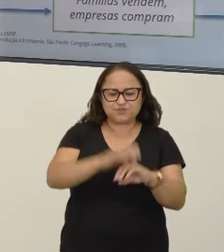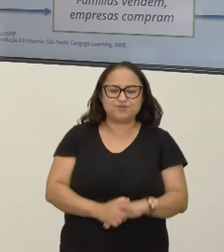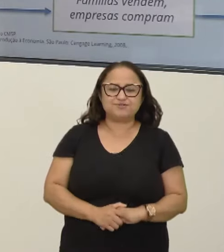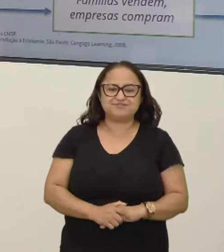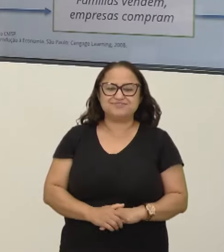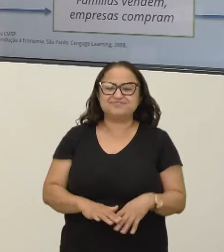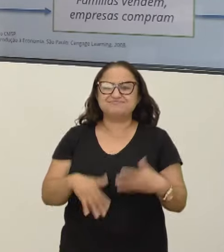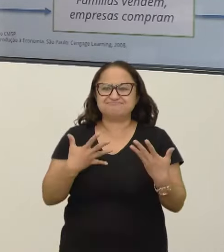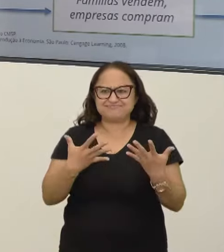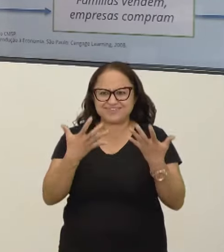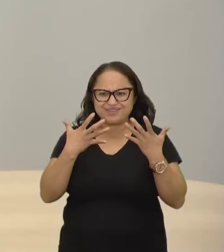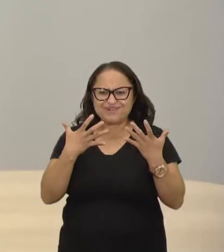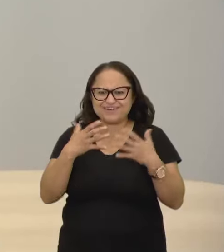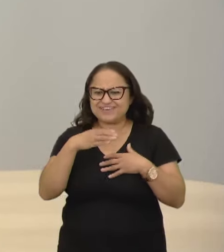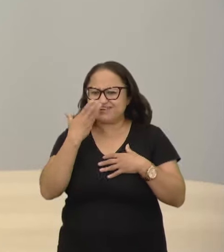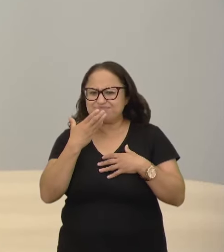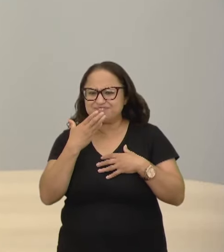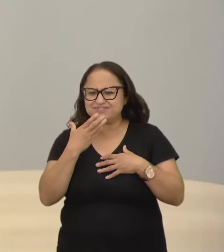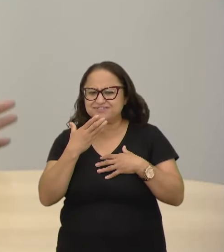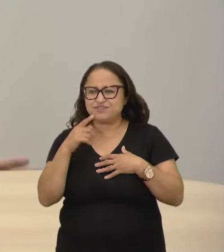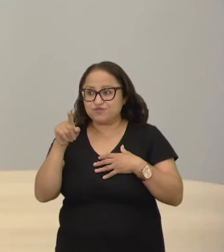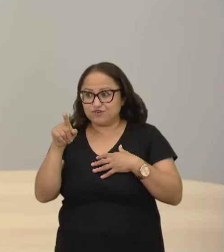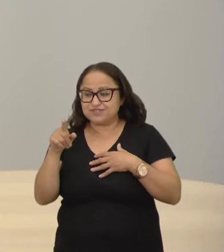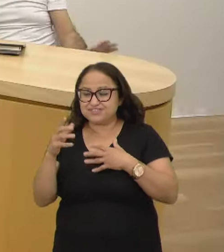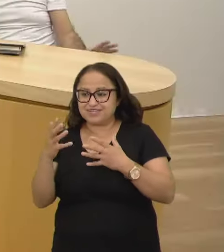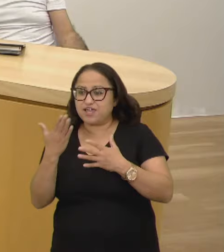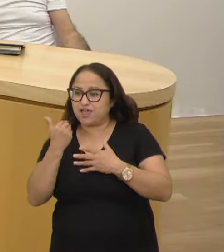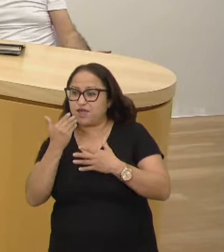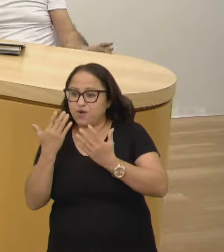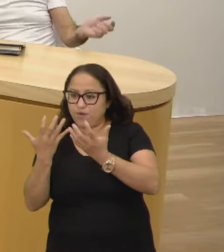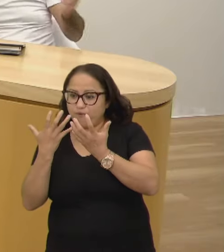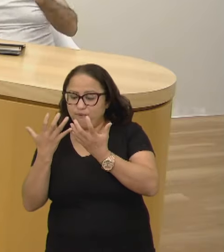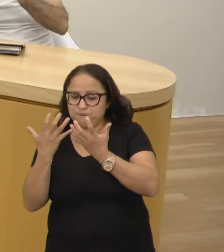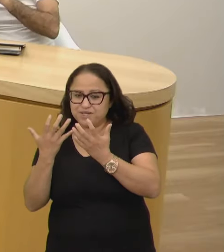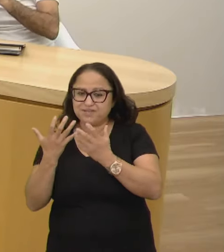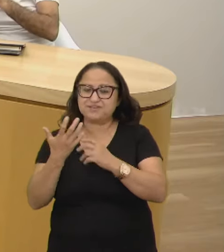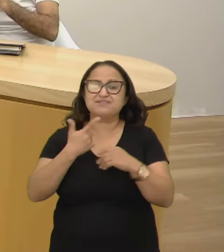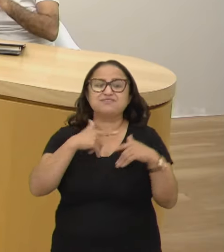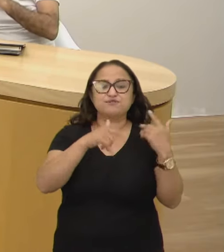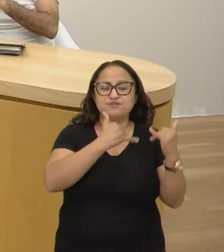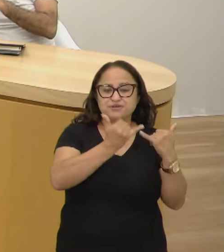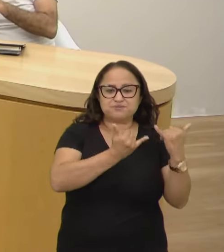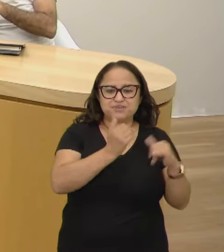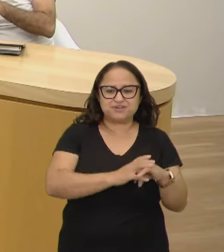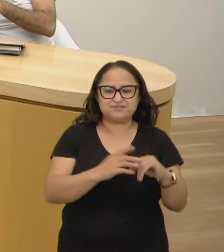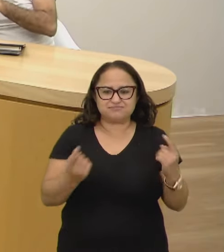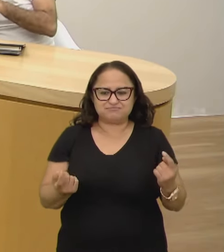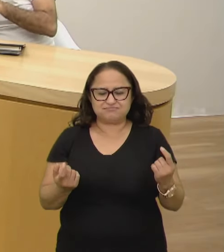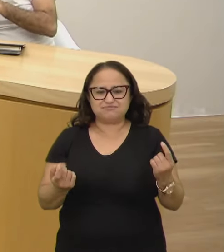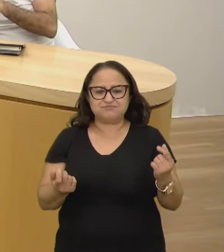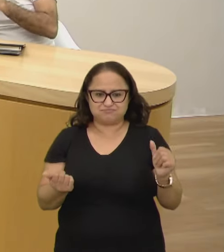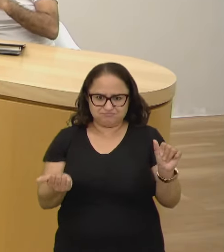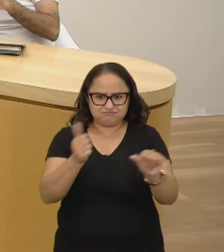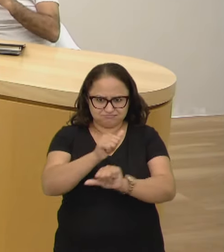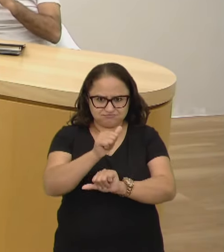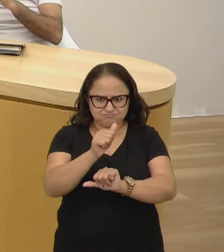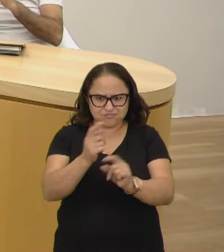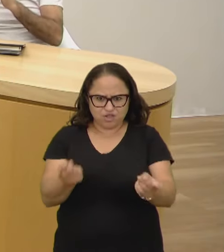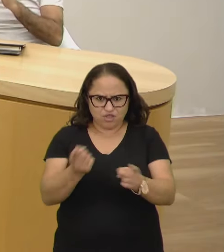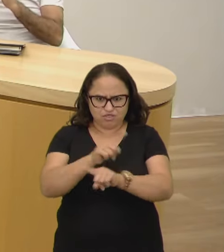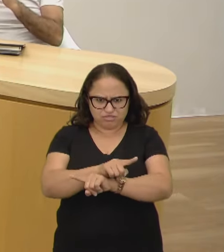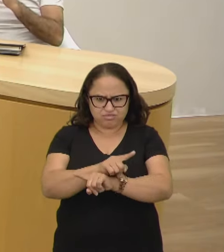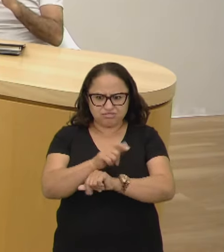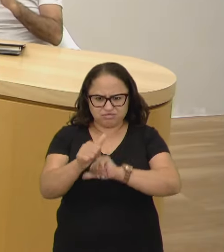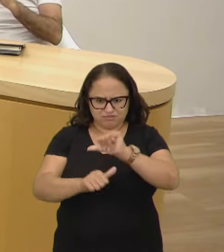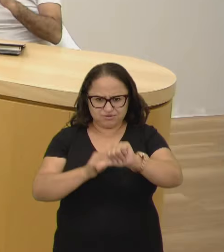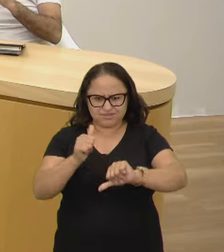criar uma maçã. Você quer comer e eu quero brincar. Isso, vamos, você aceita fazer essa troca? Eu adoro, pronto, então, tá aqui. Perfeito,